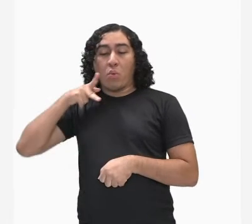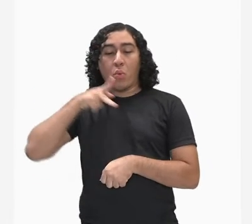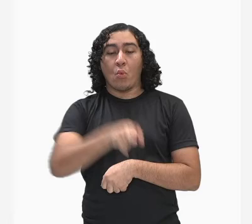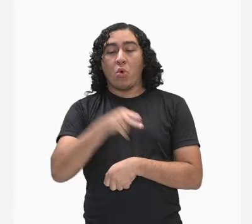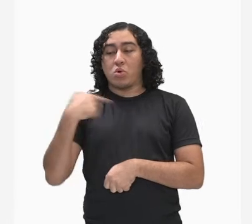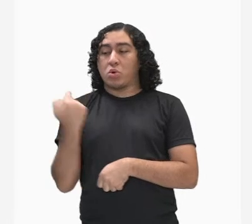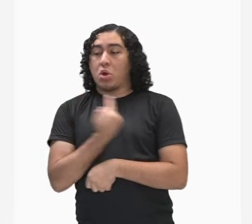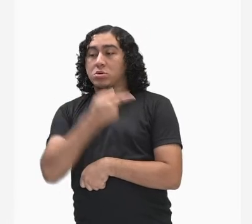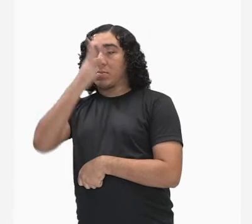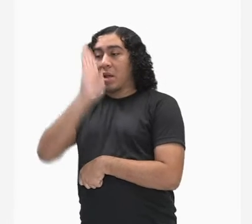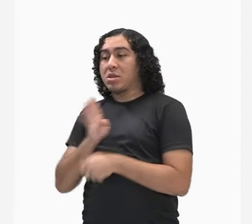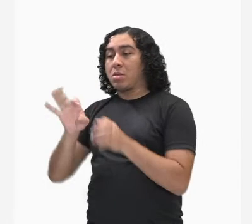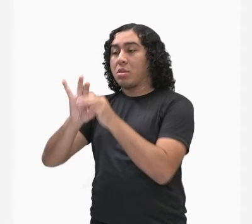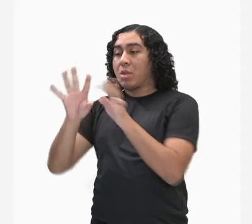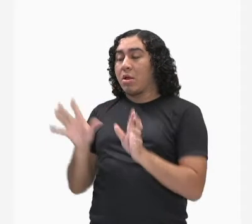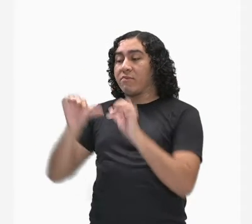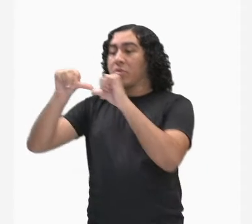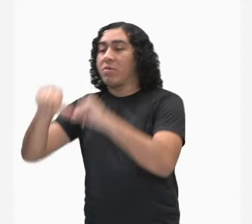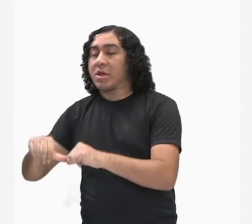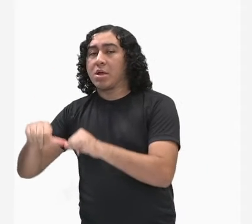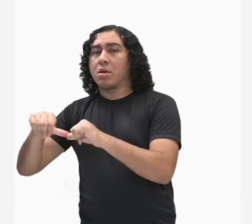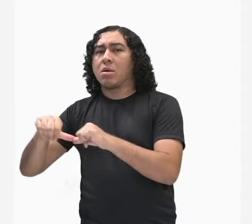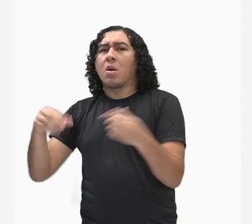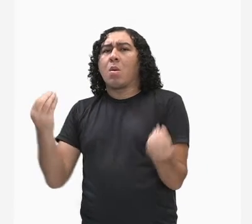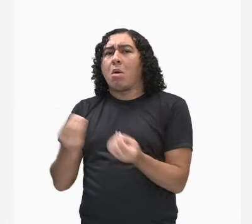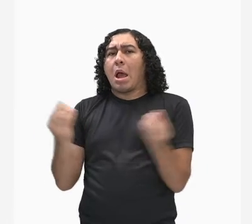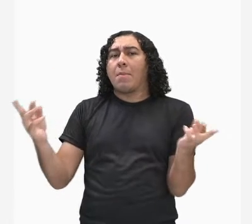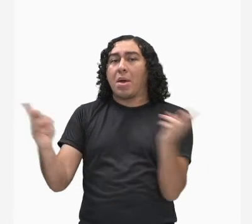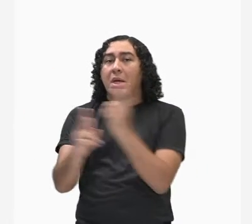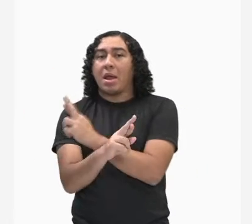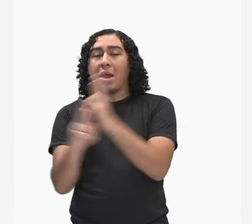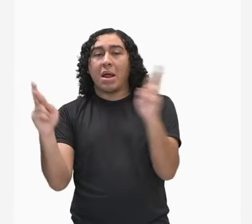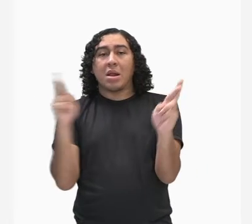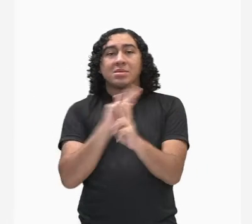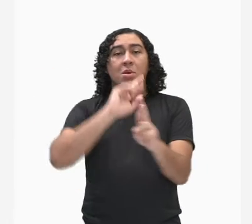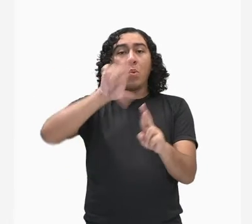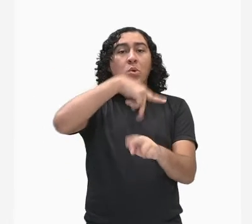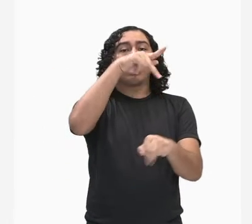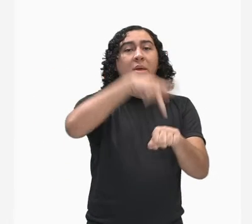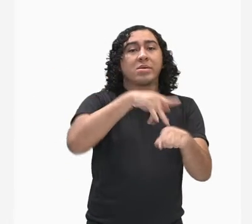independente. Como é que você vai manter relações diplomáticas com os outros